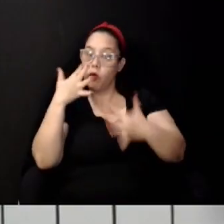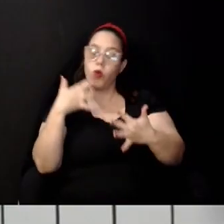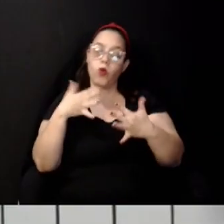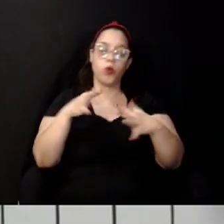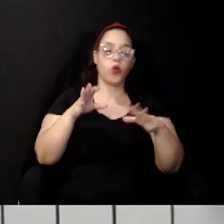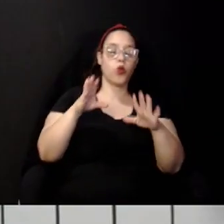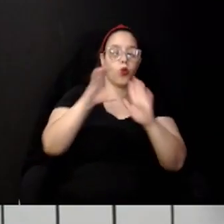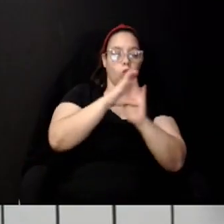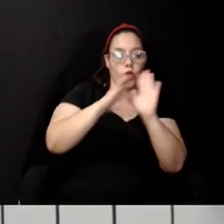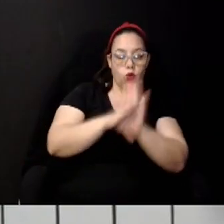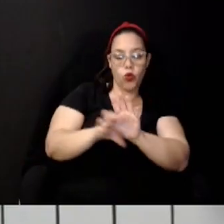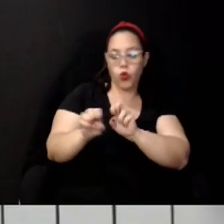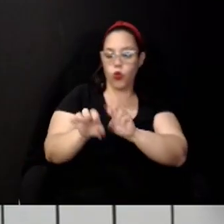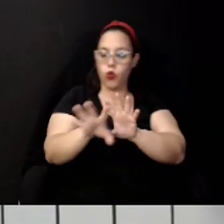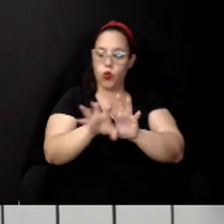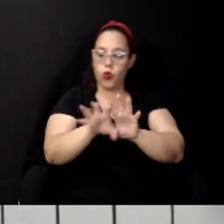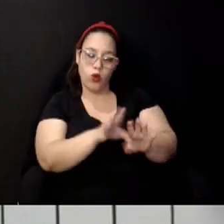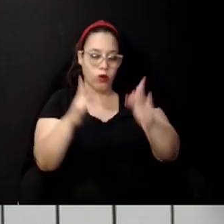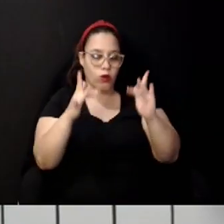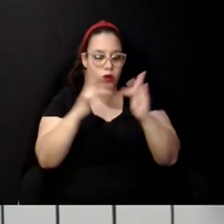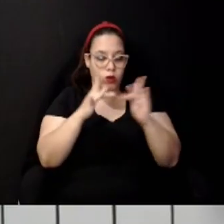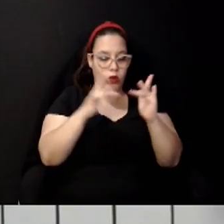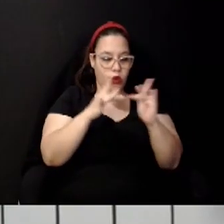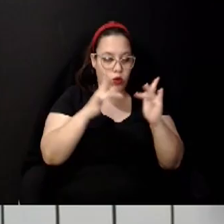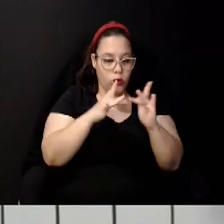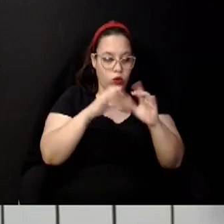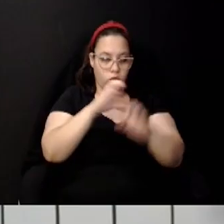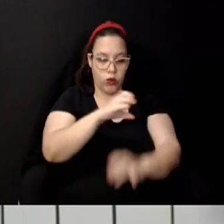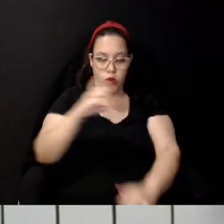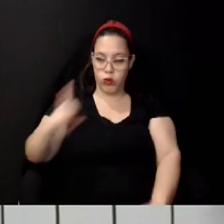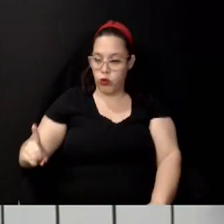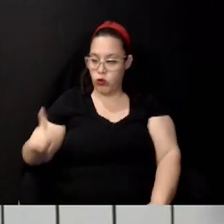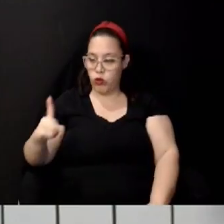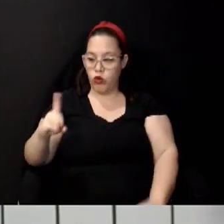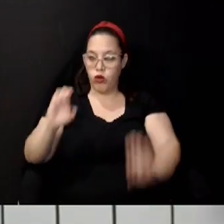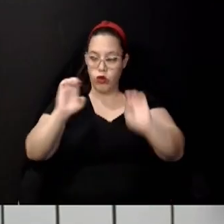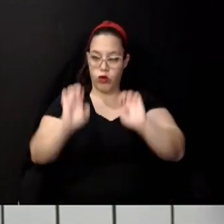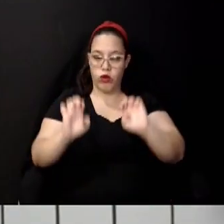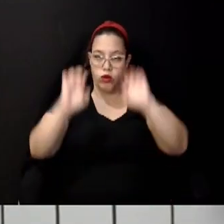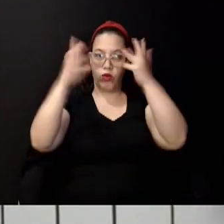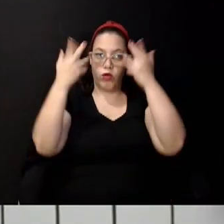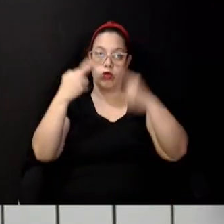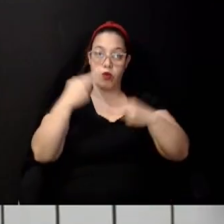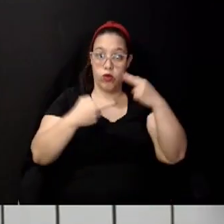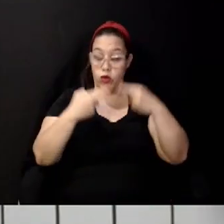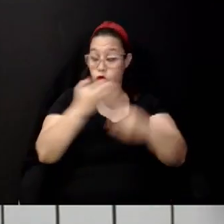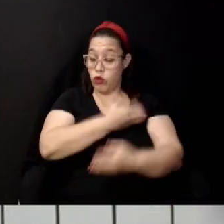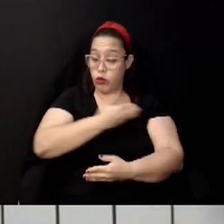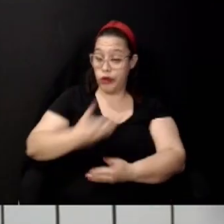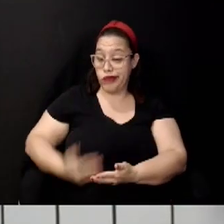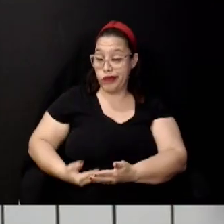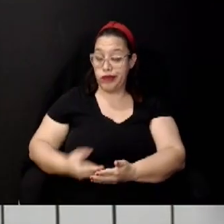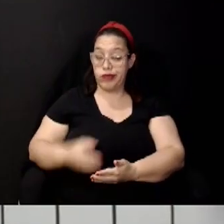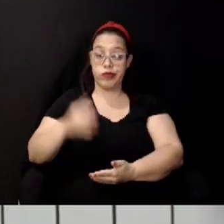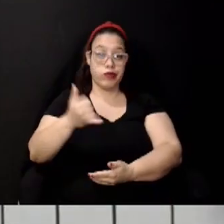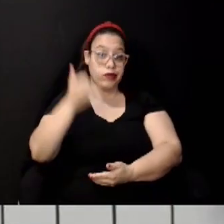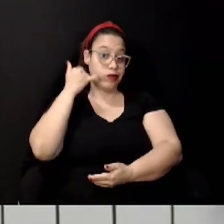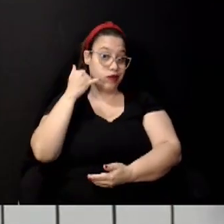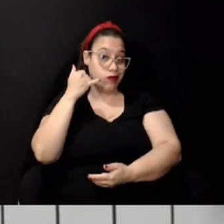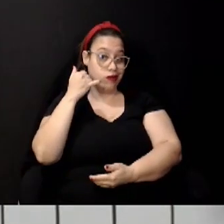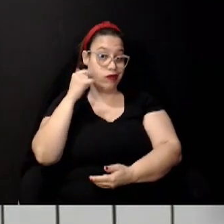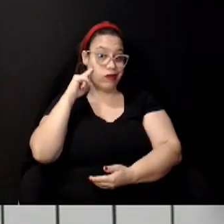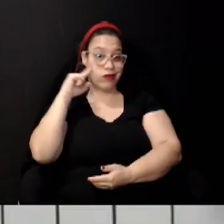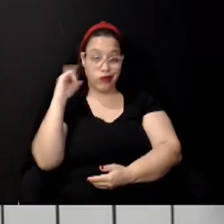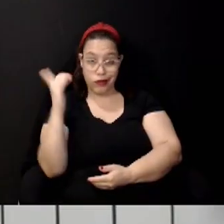Educa devem entrar em contato com a Coordenadoria de Cerimonial e Relações Públicas. O telefone 19, o DDD, você